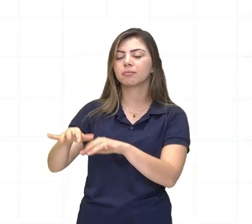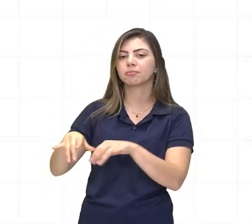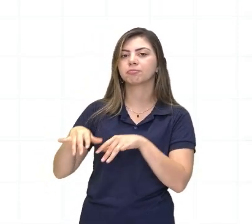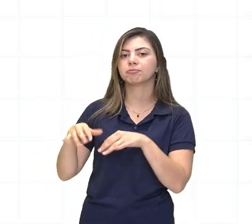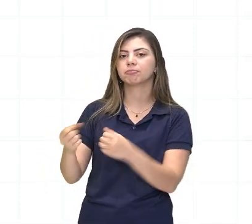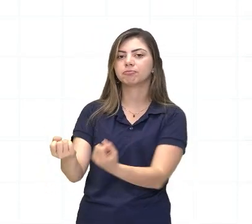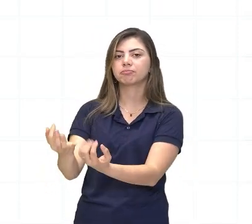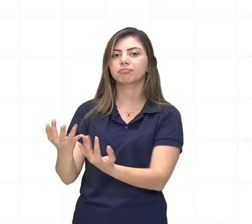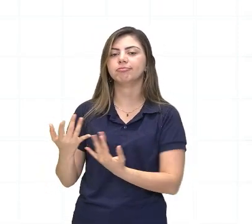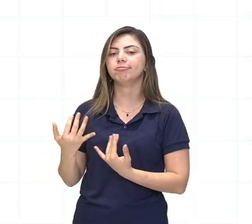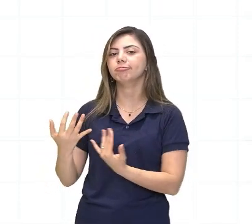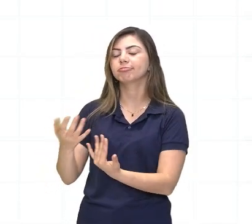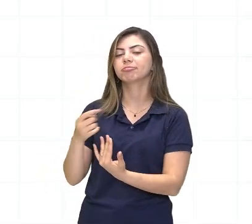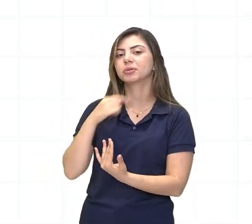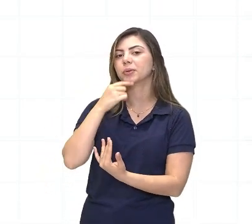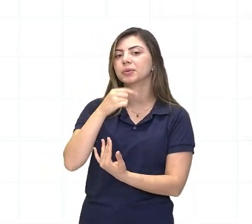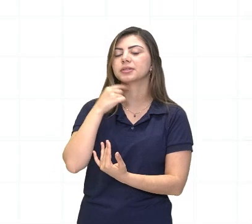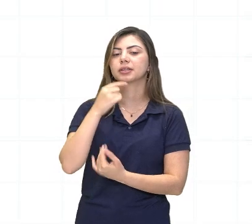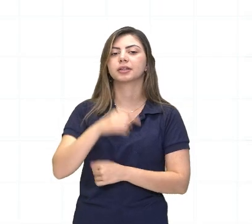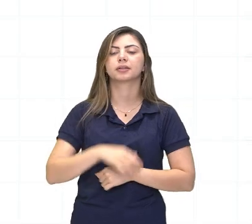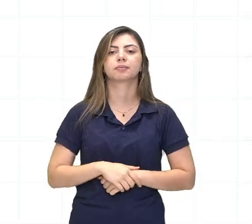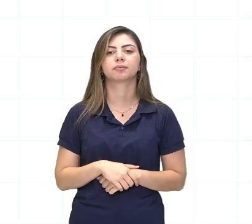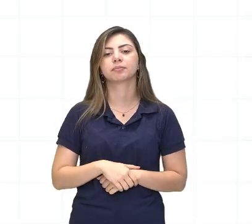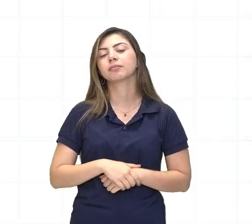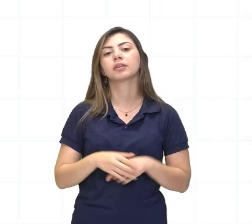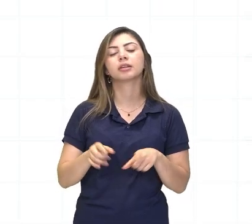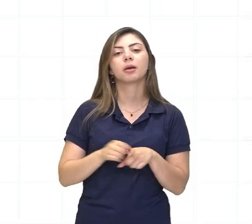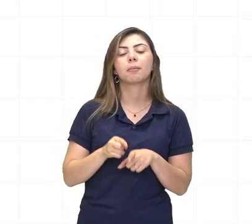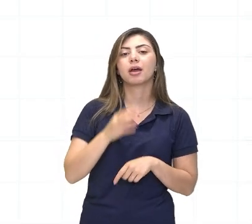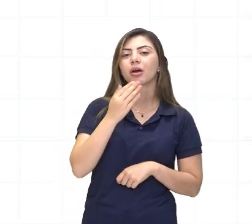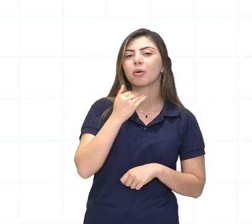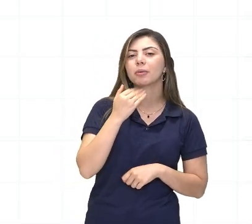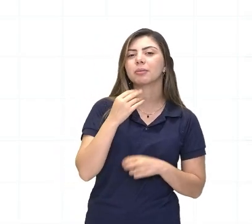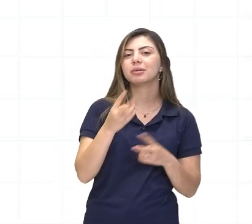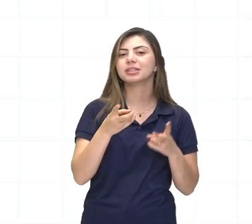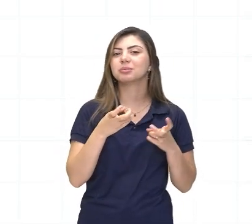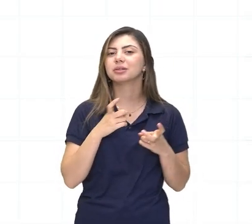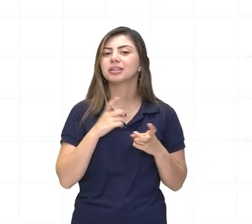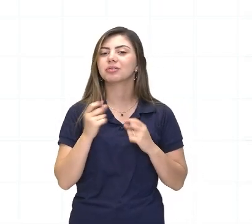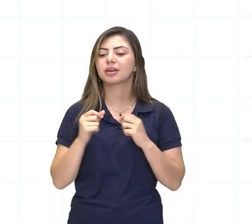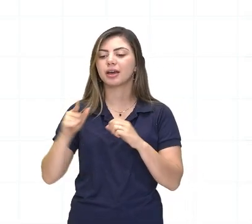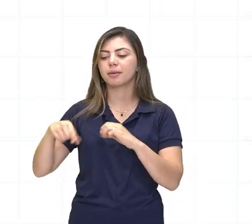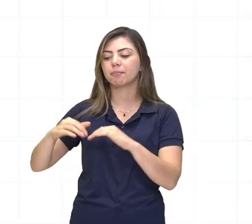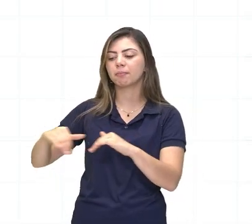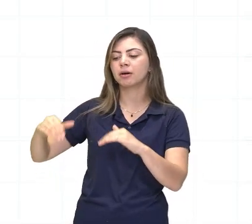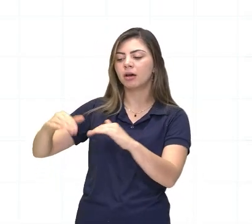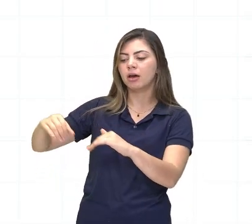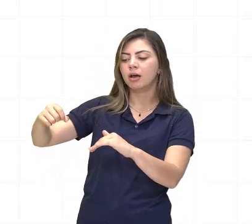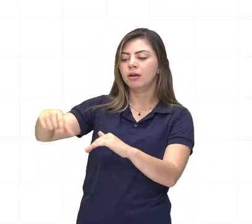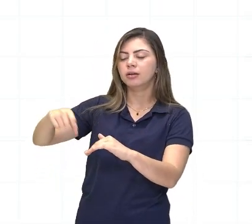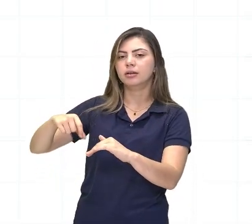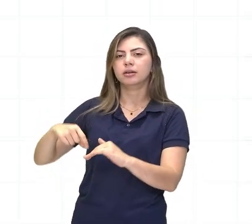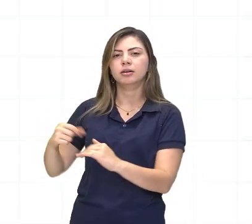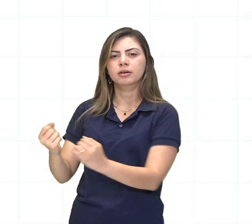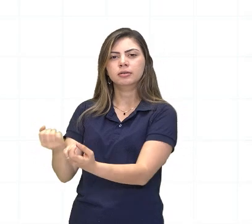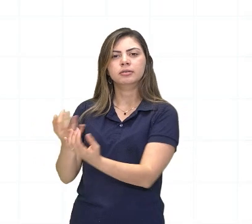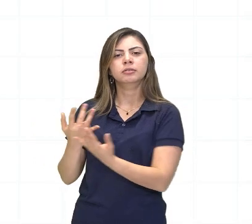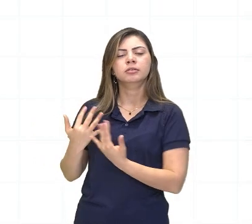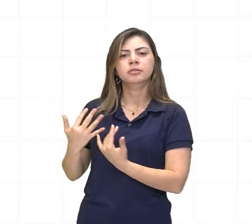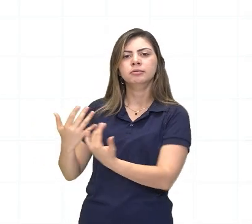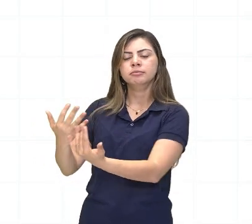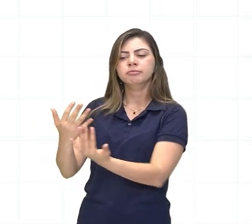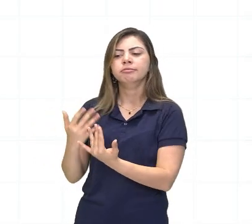comunitários. Então, além da alimentação, tem a questão aí do plantio, né? Sobre aquela agricultura menor, a